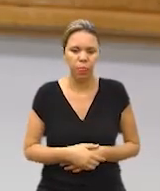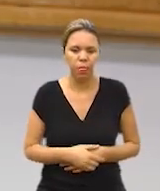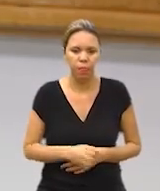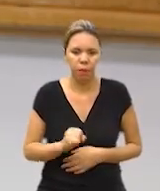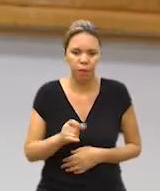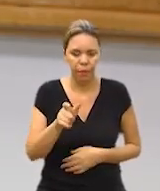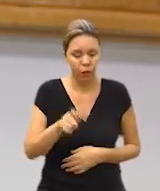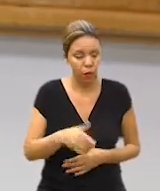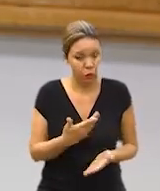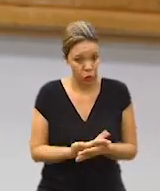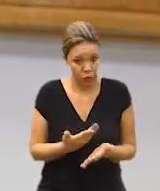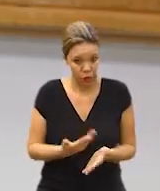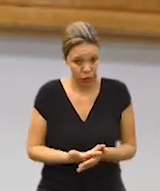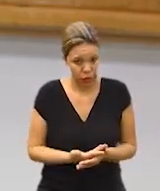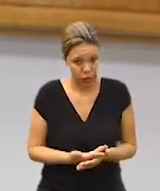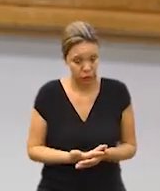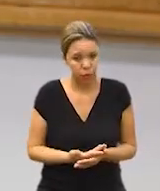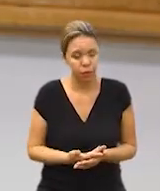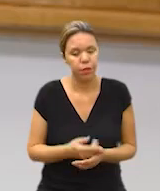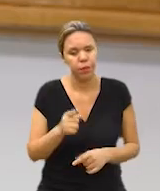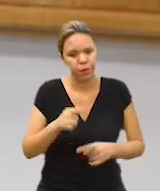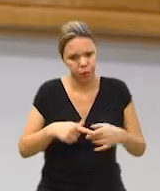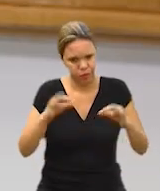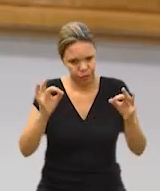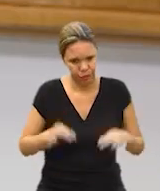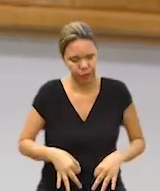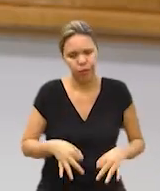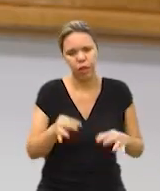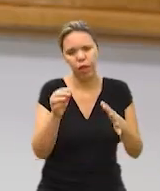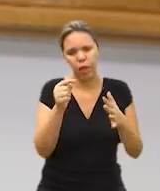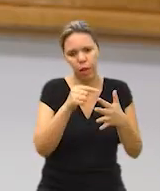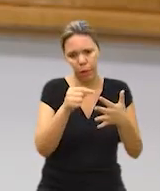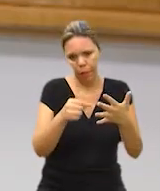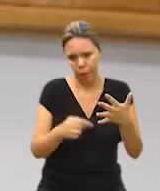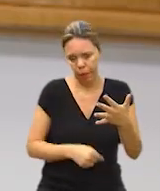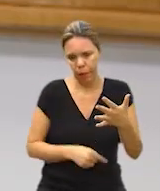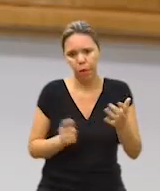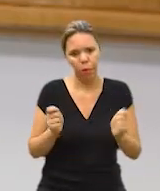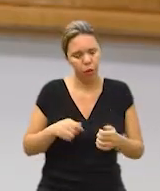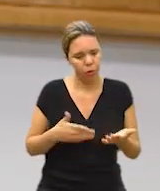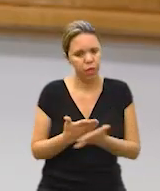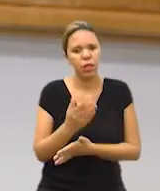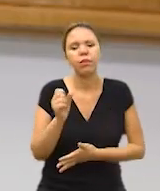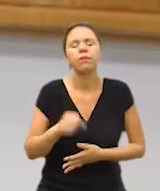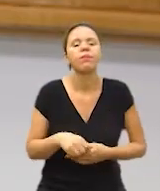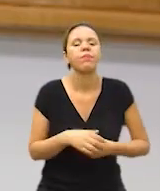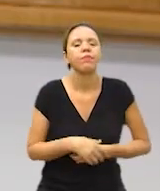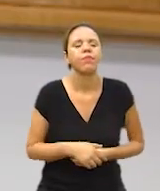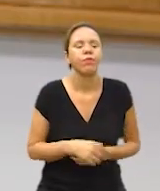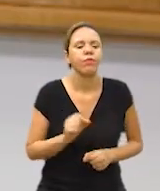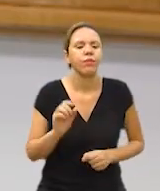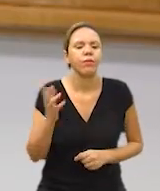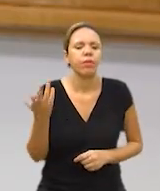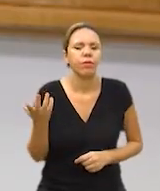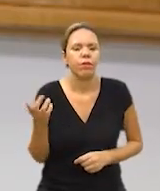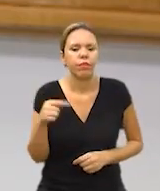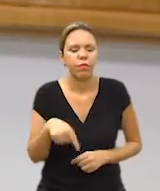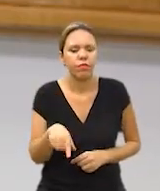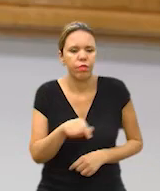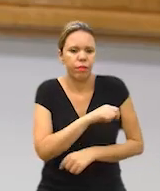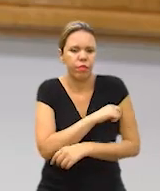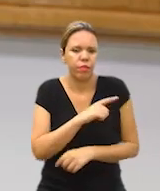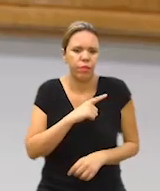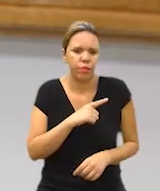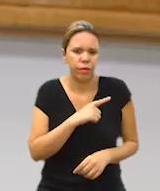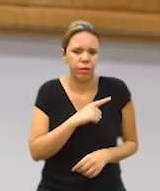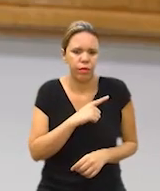Se ela se dedicar, se ela pegar os materiais certos, assim, ela pode passar, sim. O que acontece é que ela vai ter um